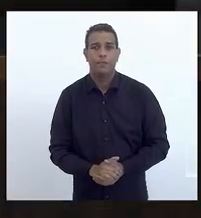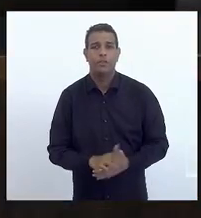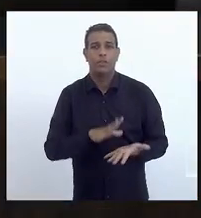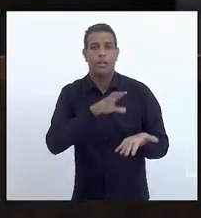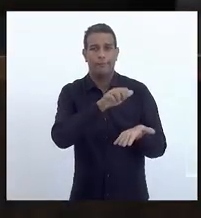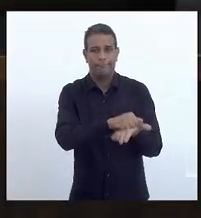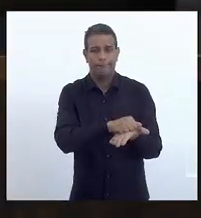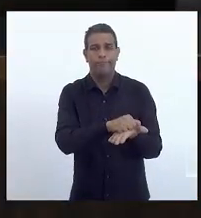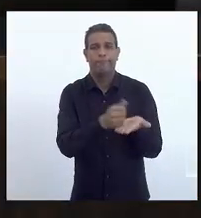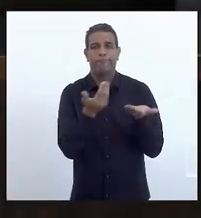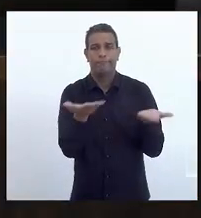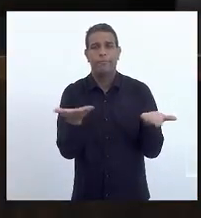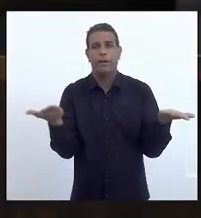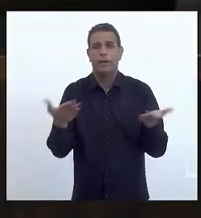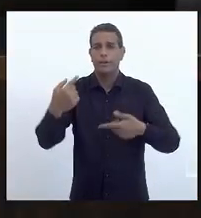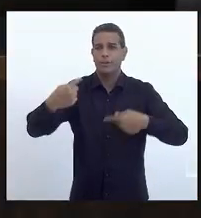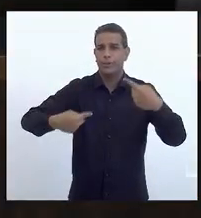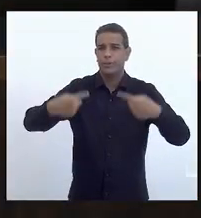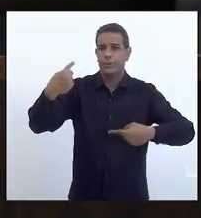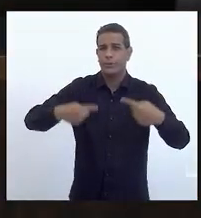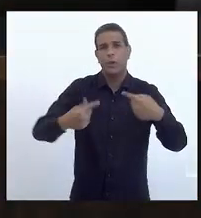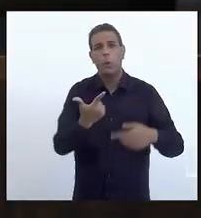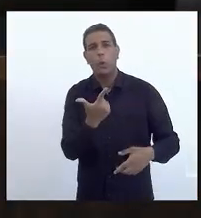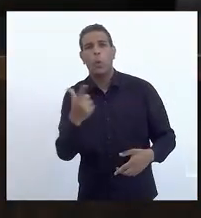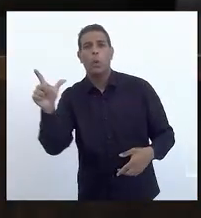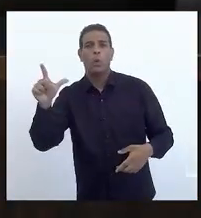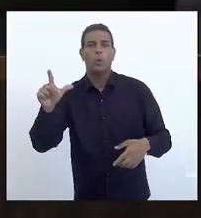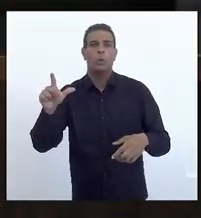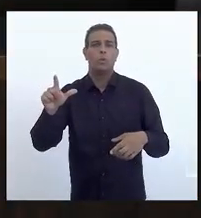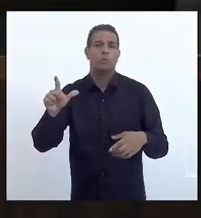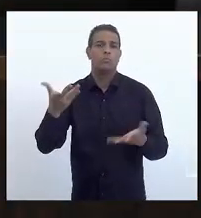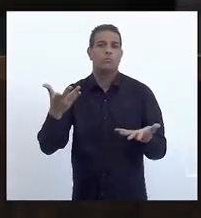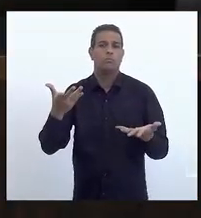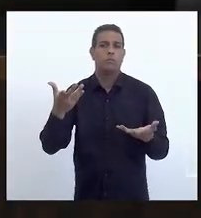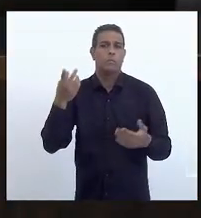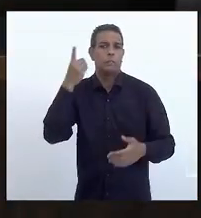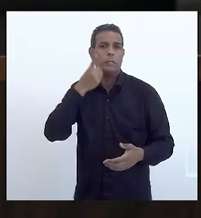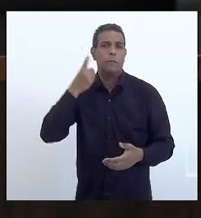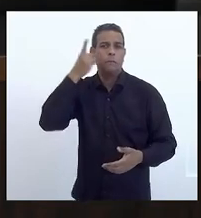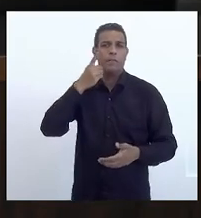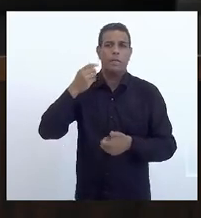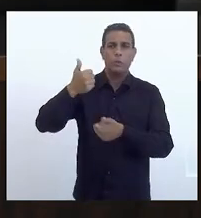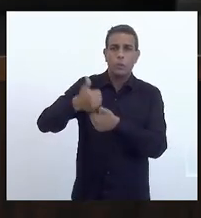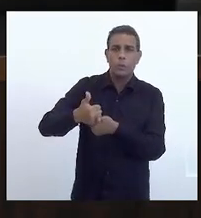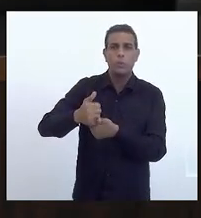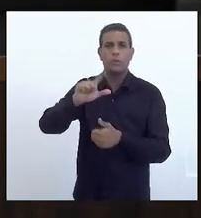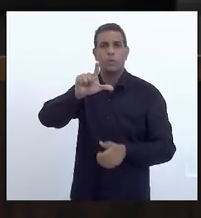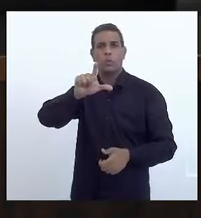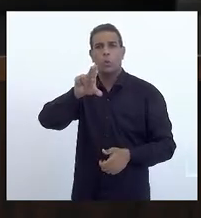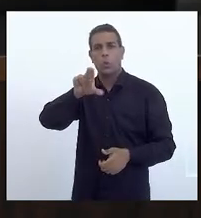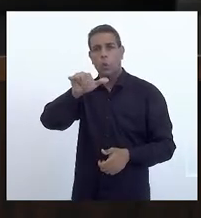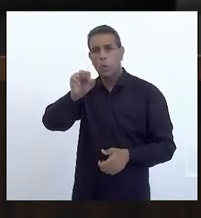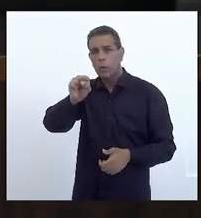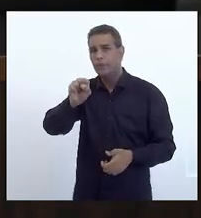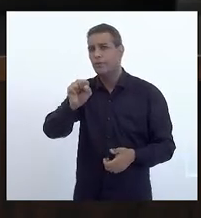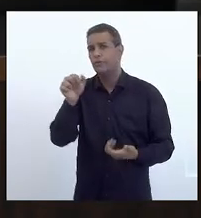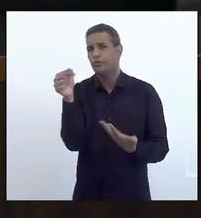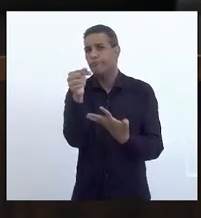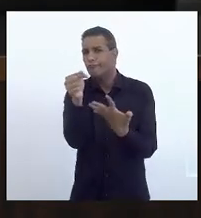Anotado. Está em discussão. Algum outro parlamentar que queira? Deputado Luiz, deputada